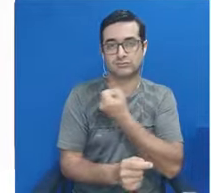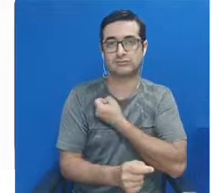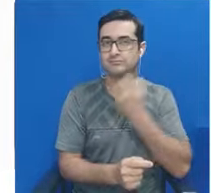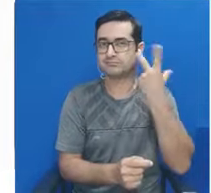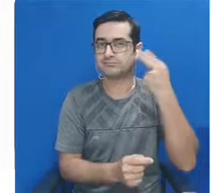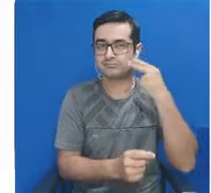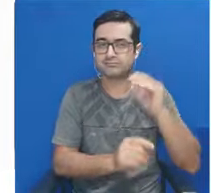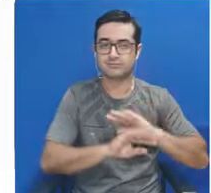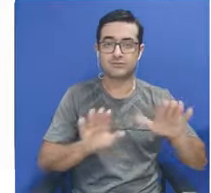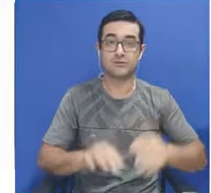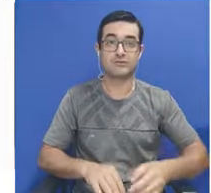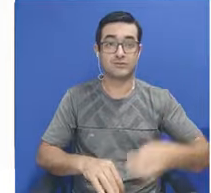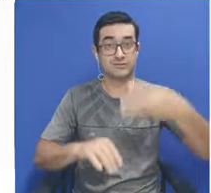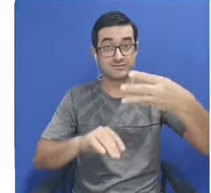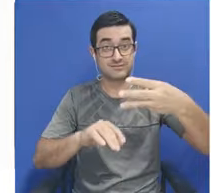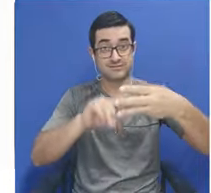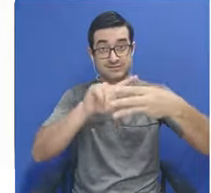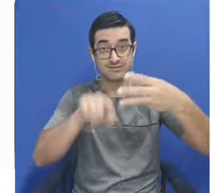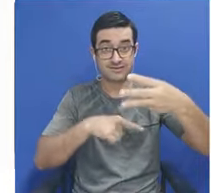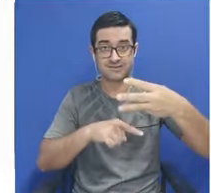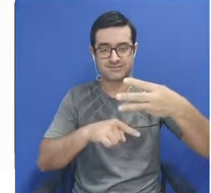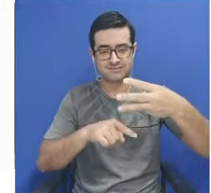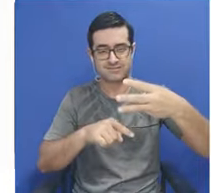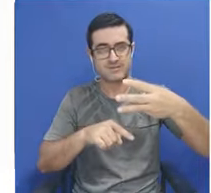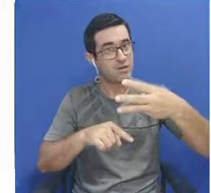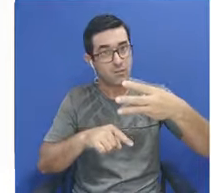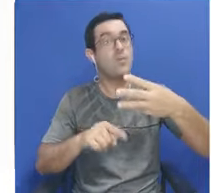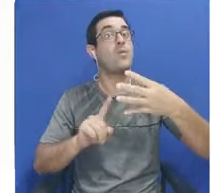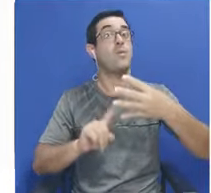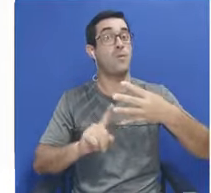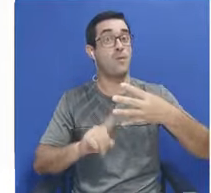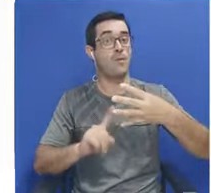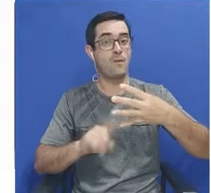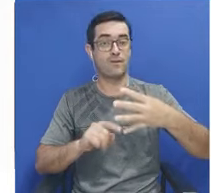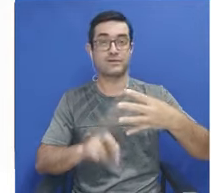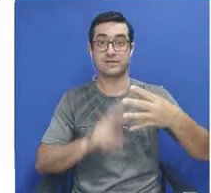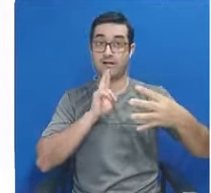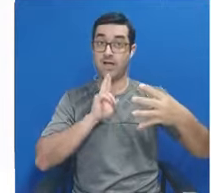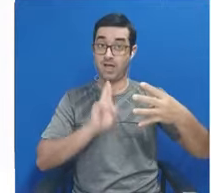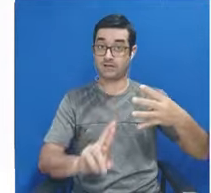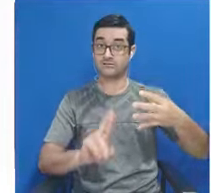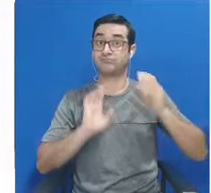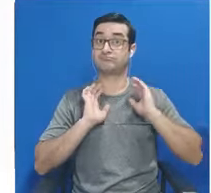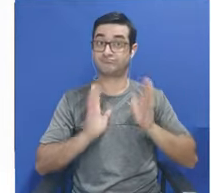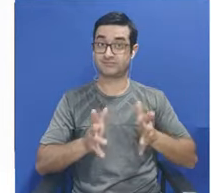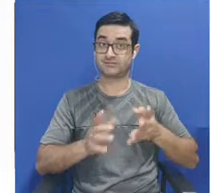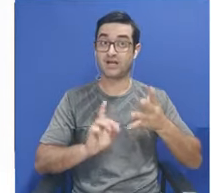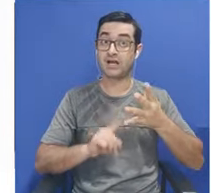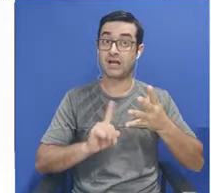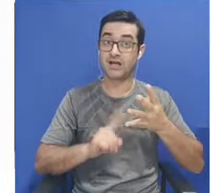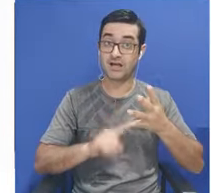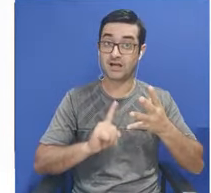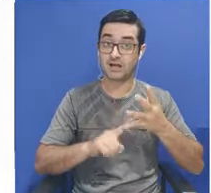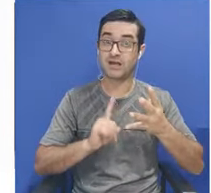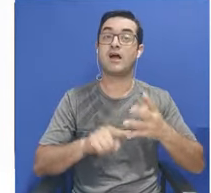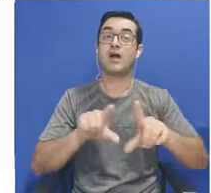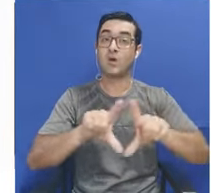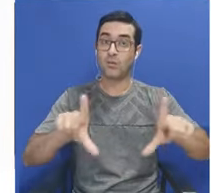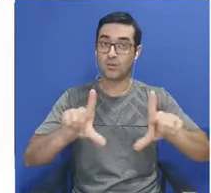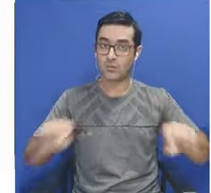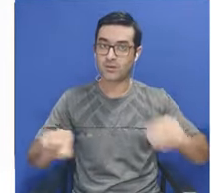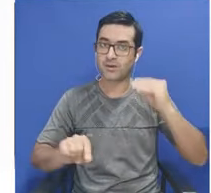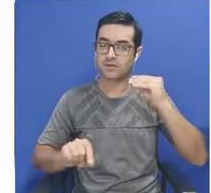resultado da minha espectrometria de massas, eu tenho que achar a minha fórmula percentual. Da fórmula percentual, eu vou achar a quantidade em